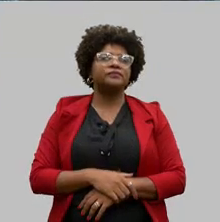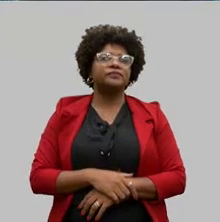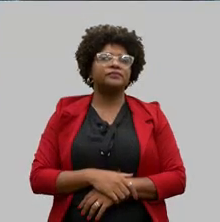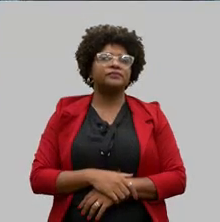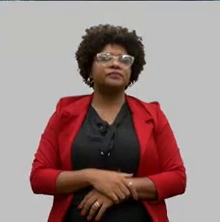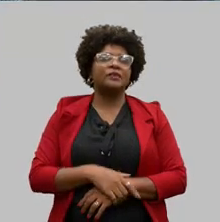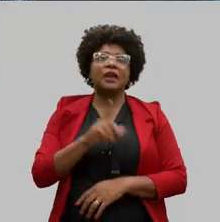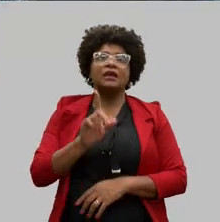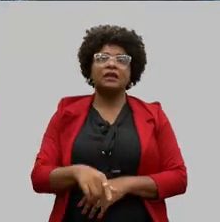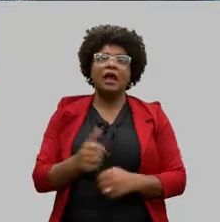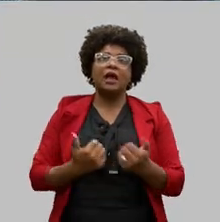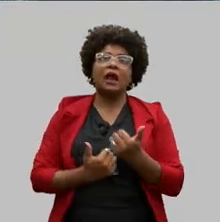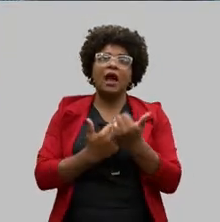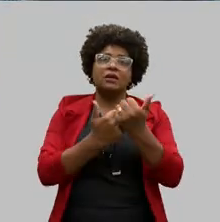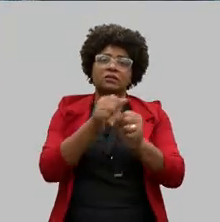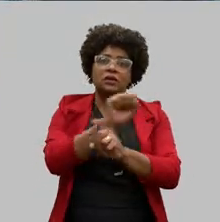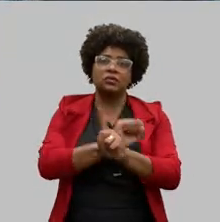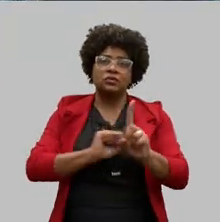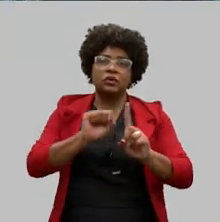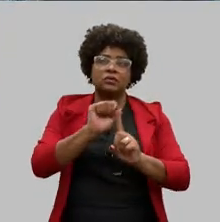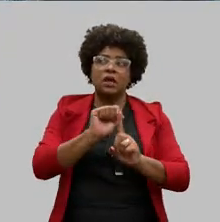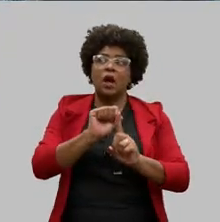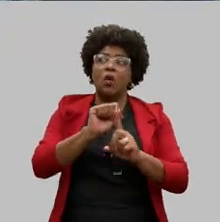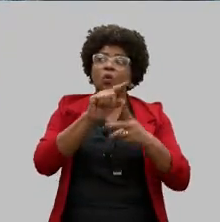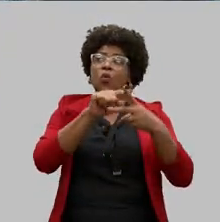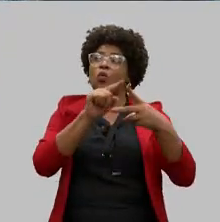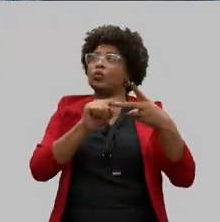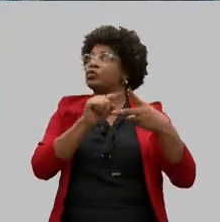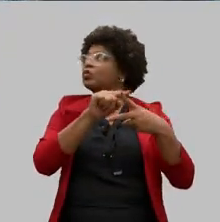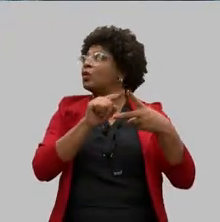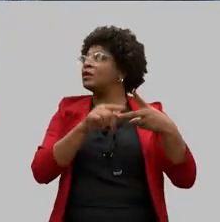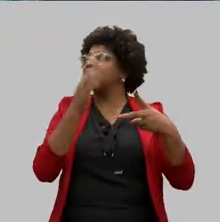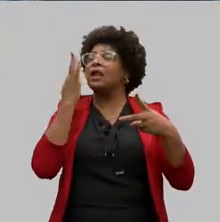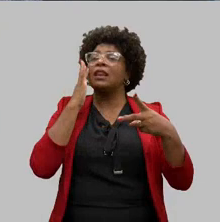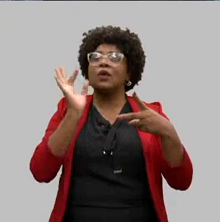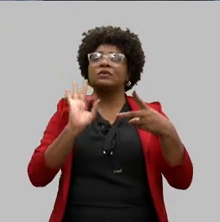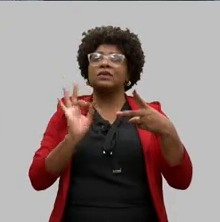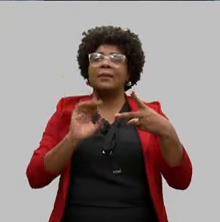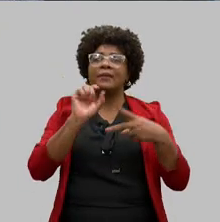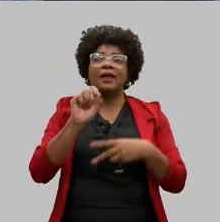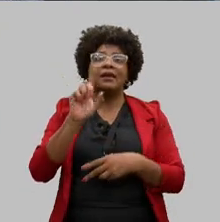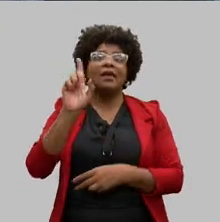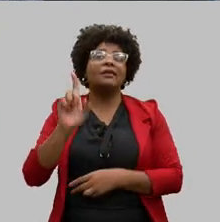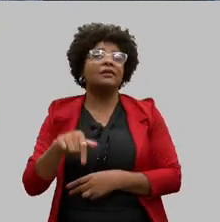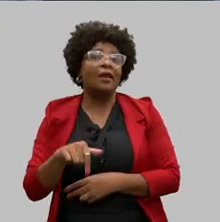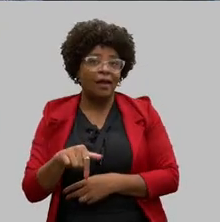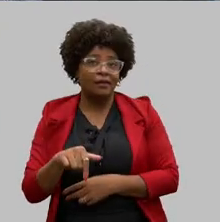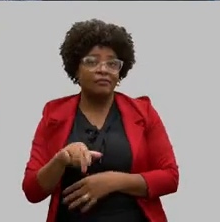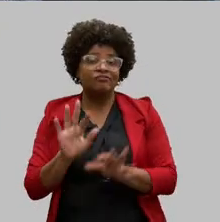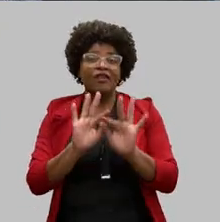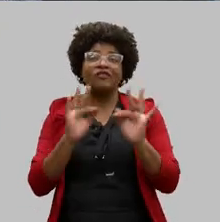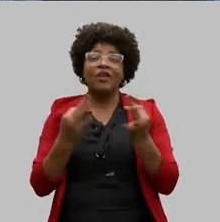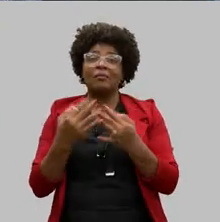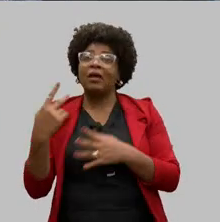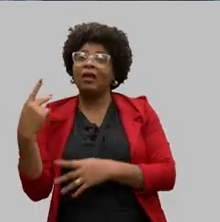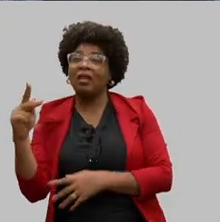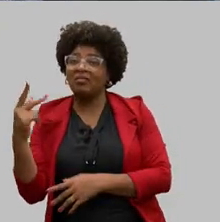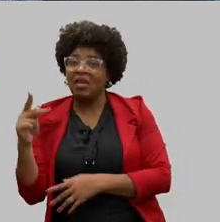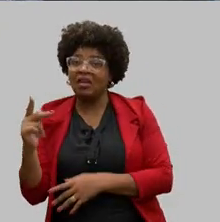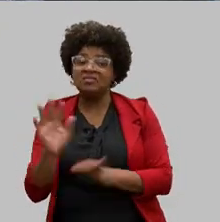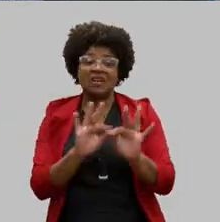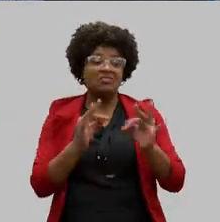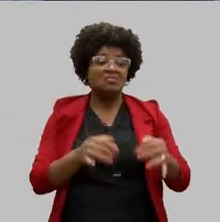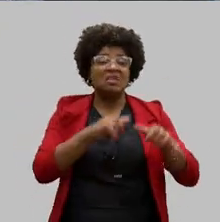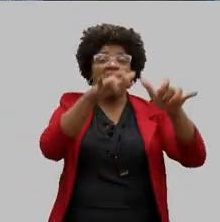social dois idosos não tinha eu não sabia quem era você acredita família deixou lá e foi embora